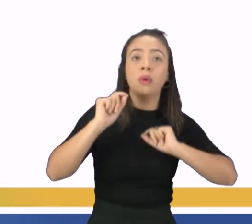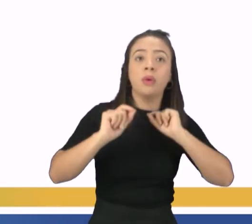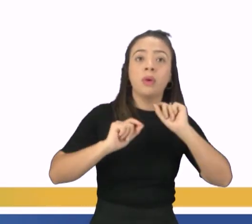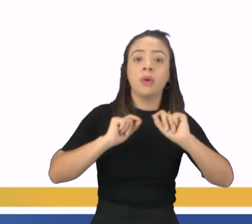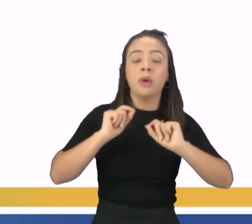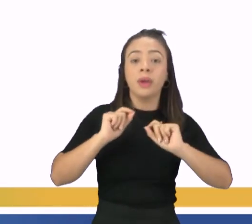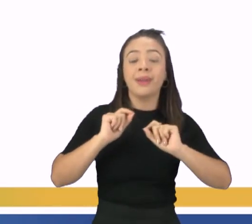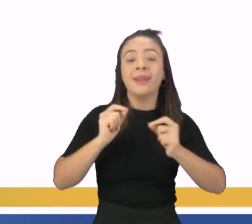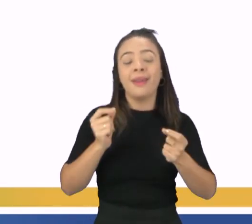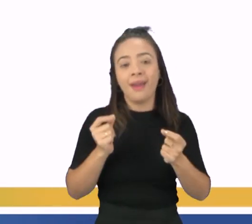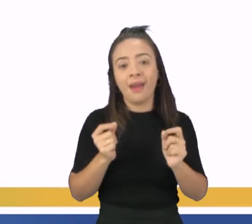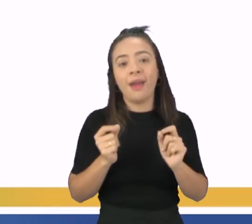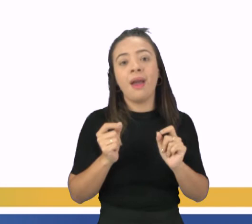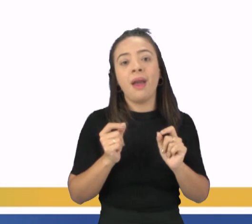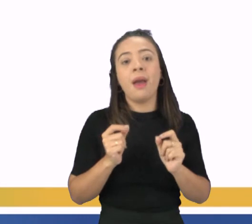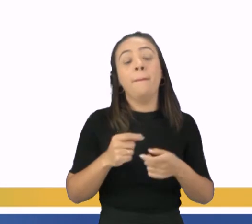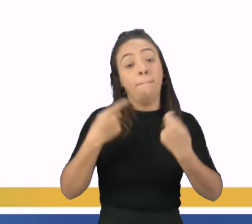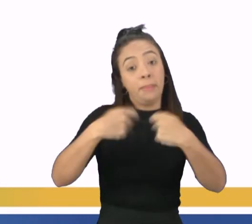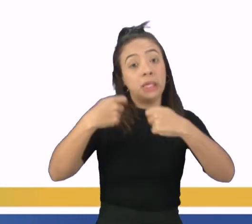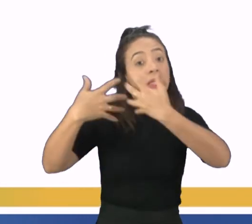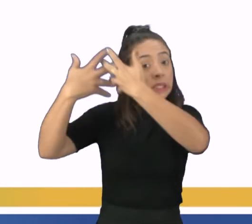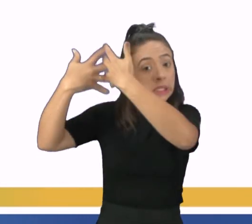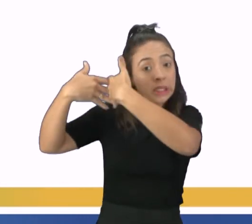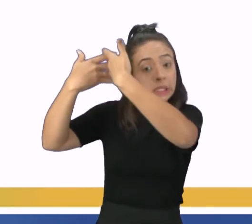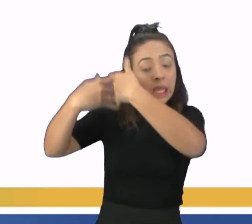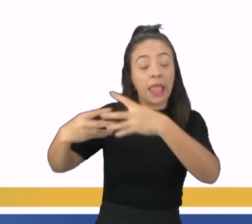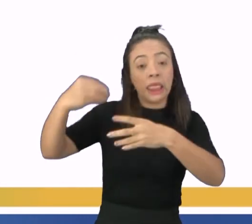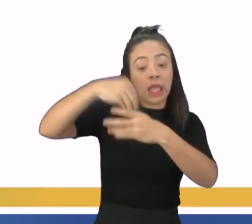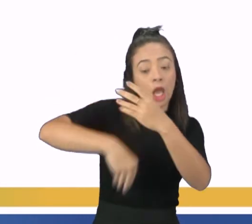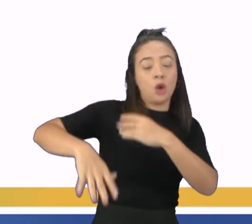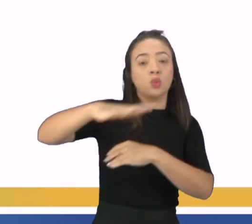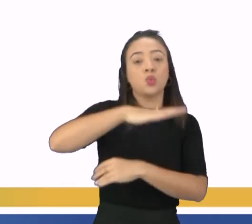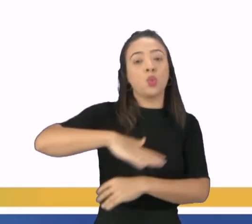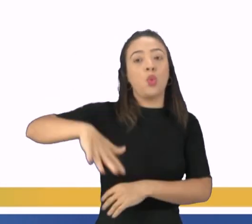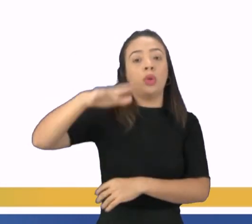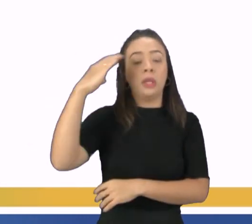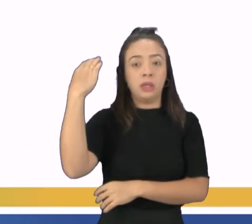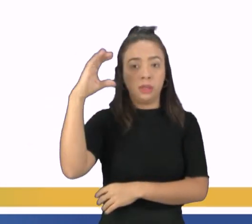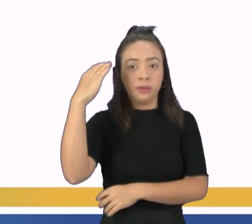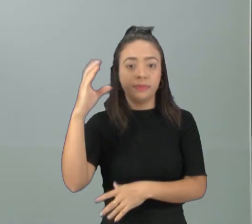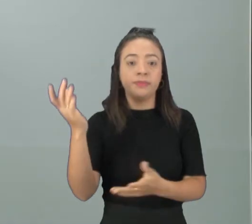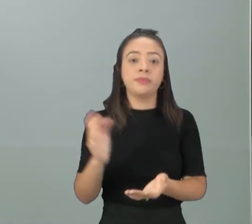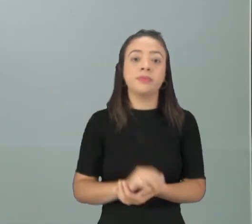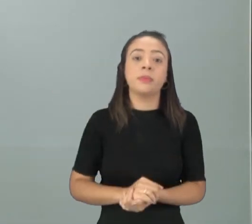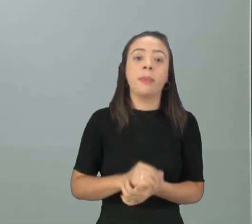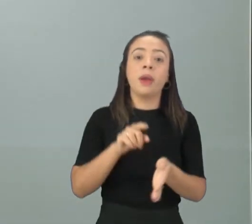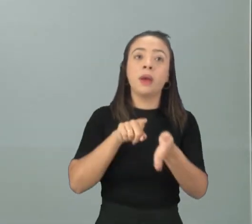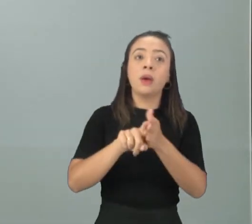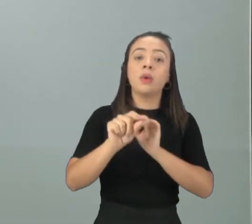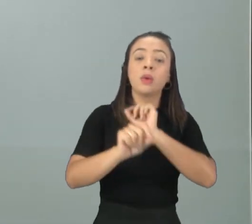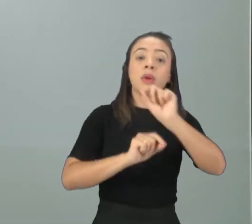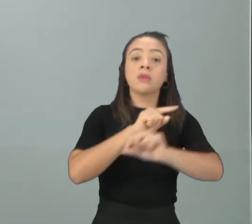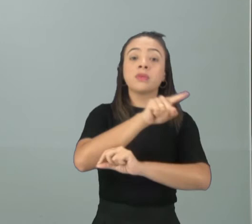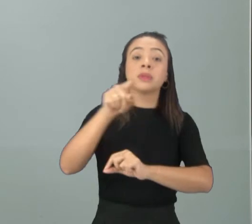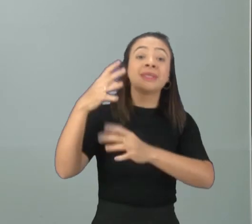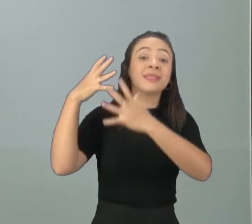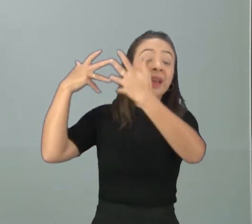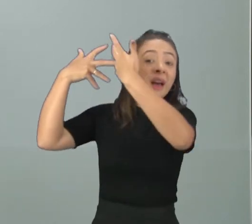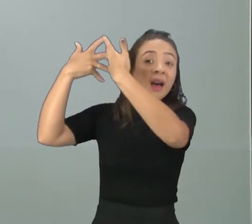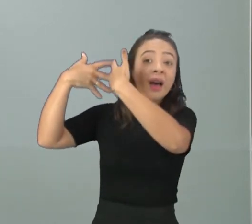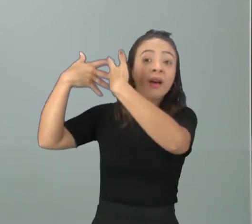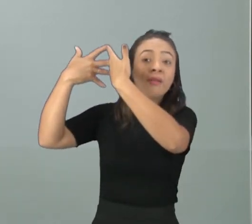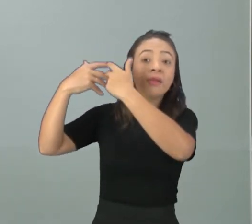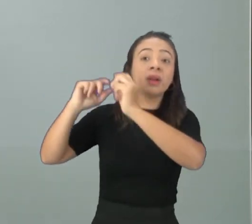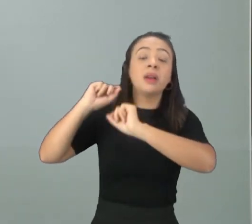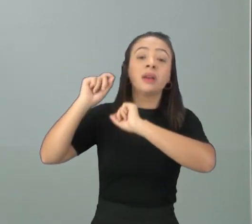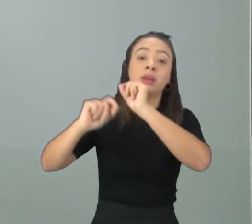que é um ponto de reflexão na disciplina de ciências, né? Perguntar que vocês reflitam, né? A gente